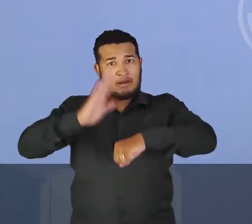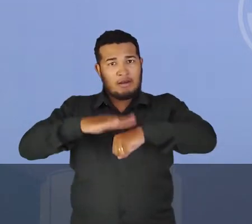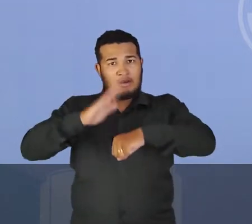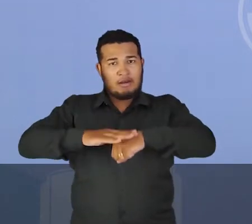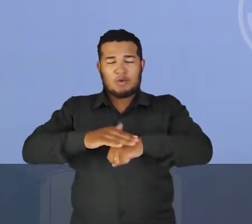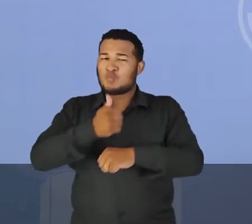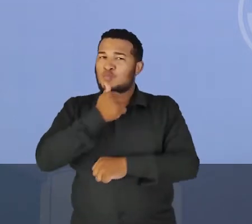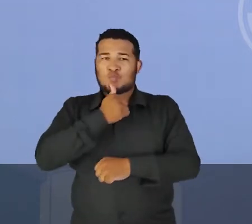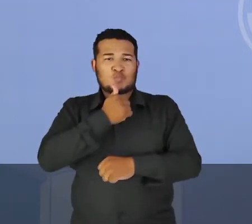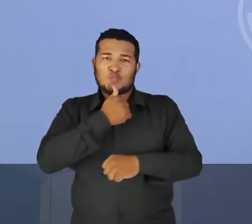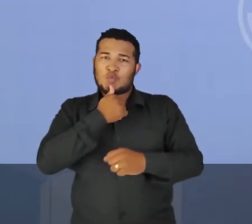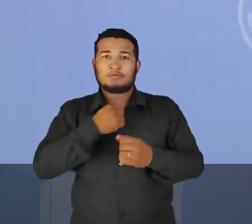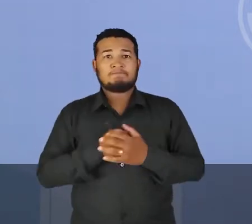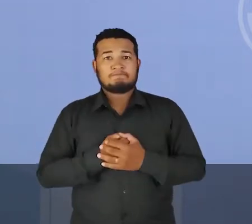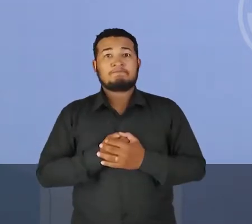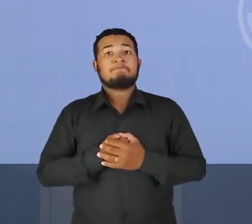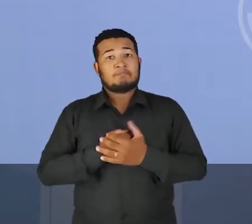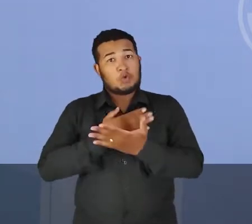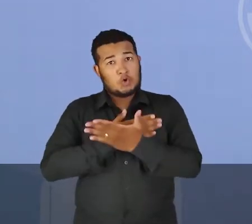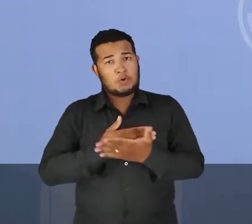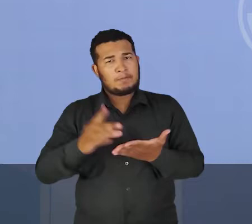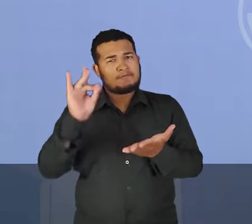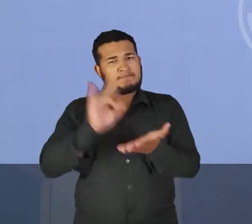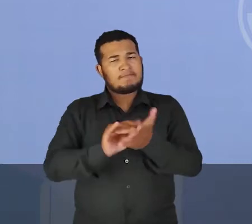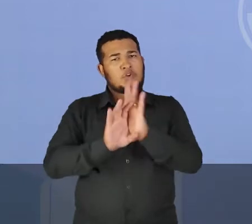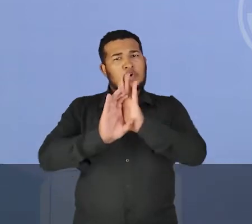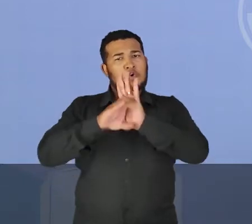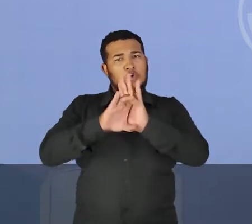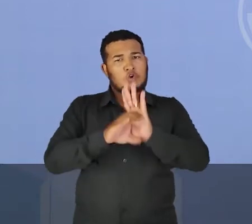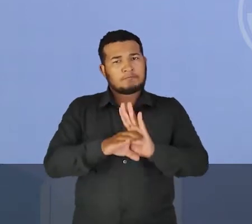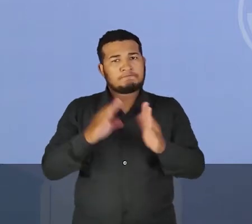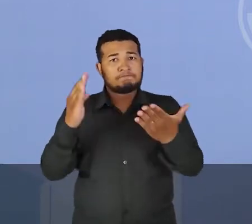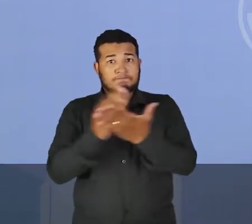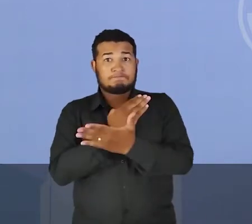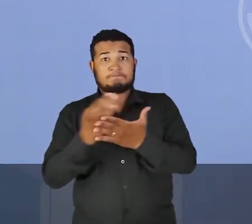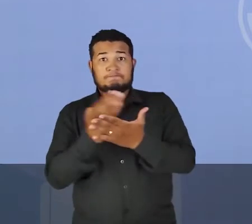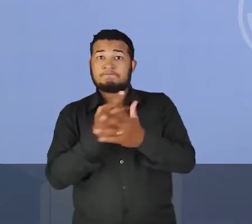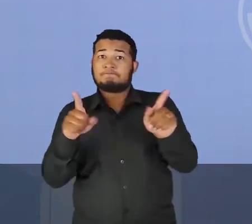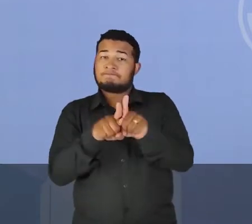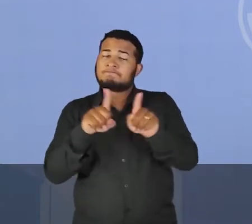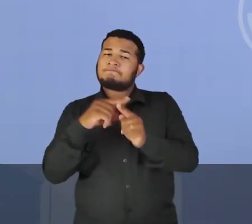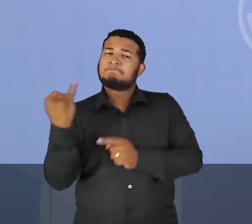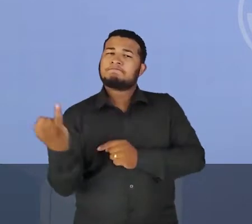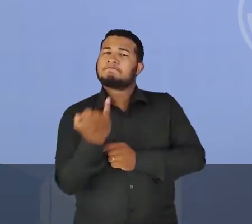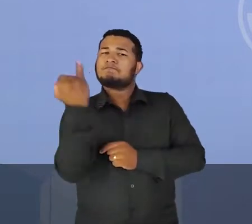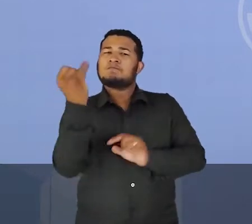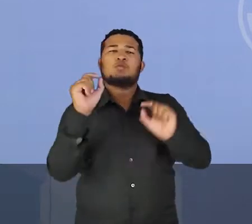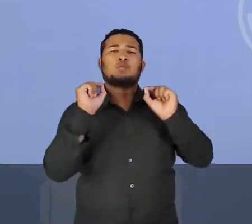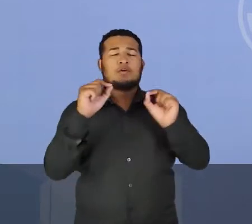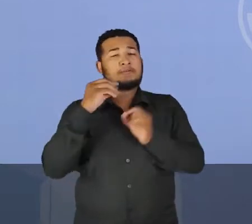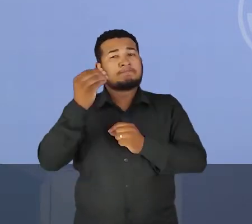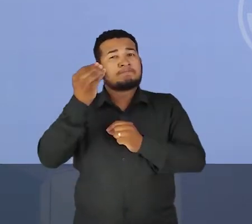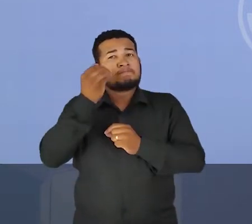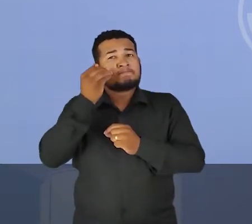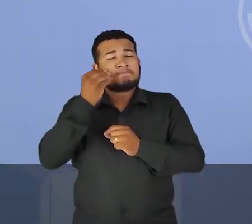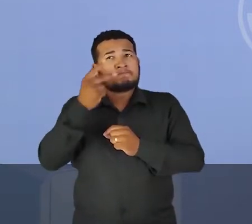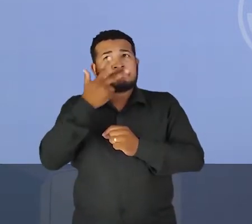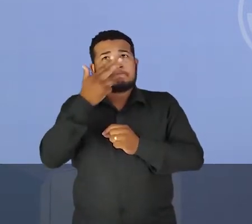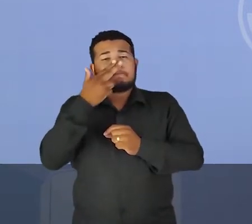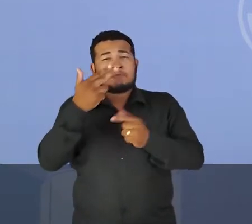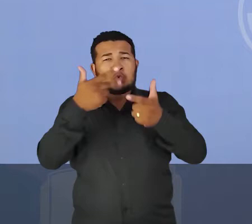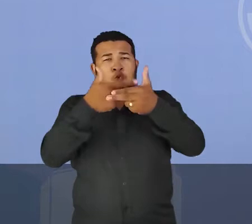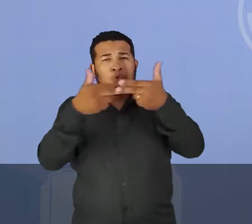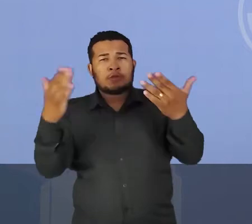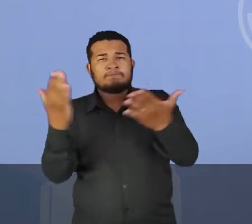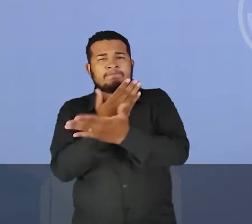racismo. Então, nós vamos começar com alguns conceitos e dados importantes para a gente tentar quebrar algumas